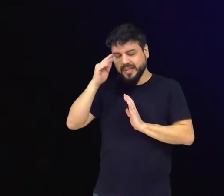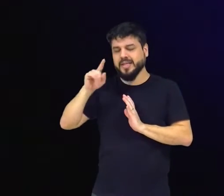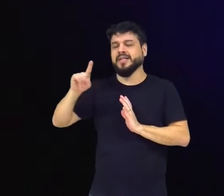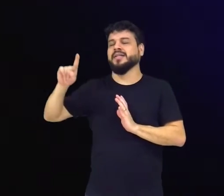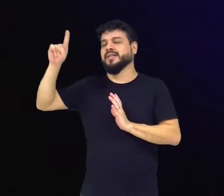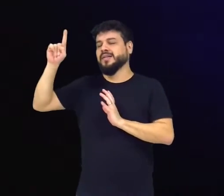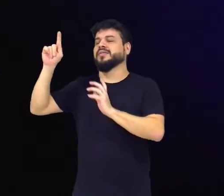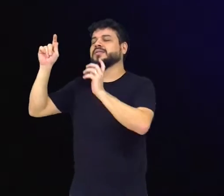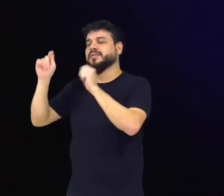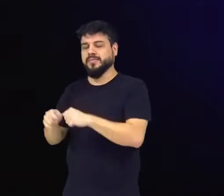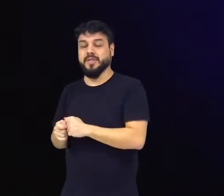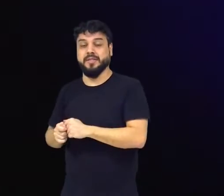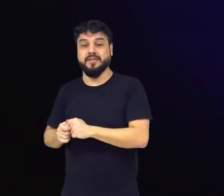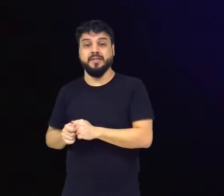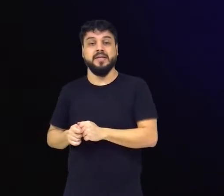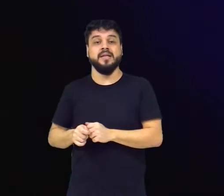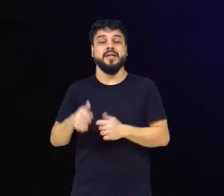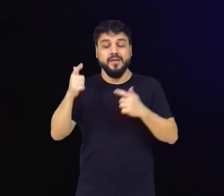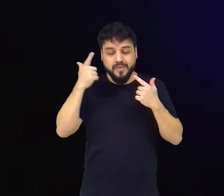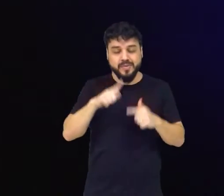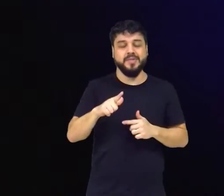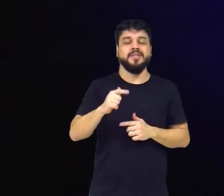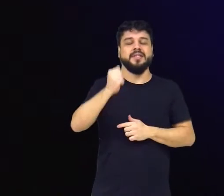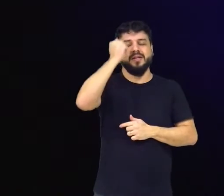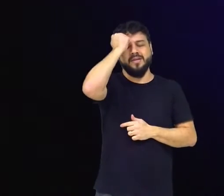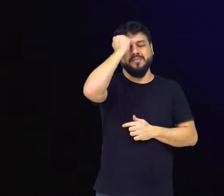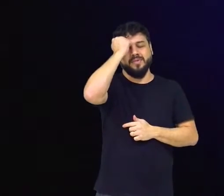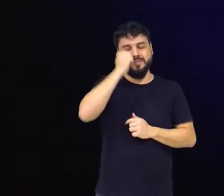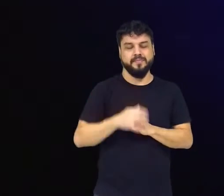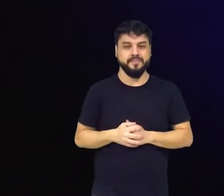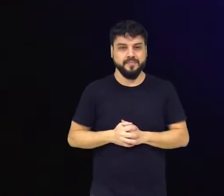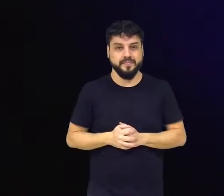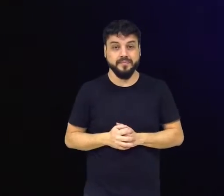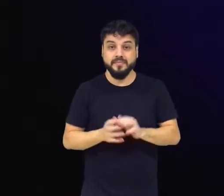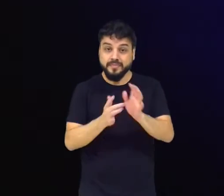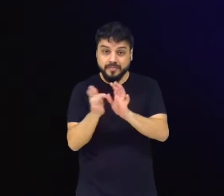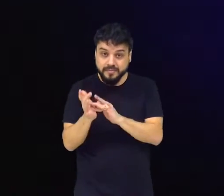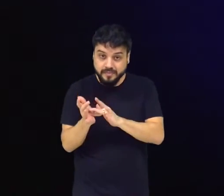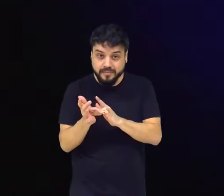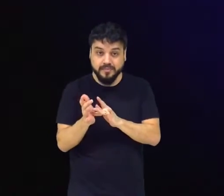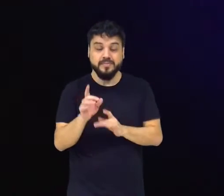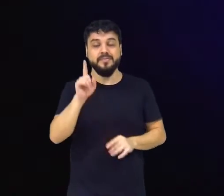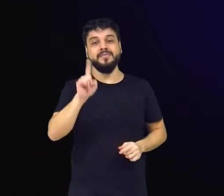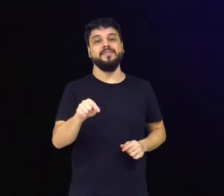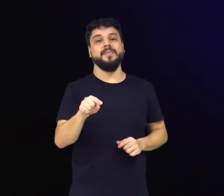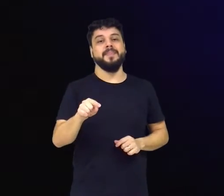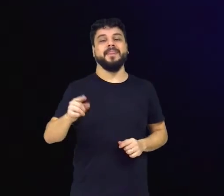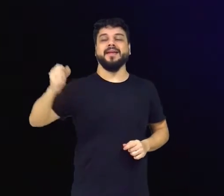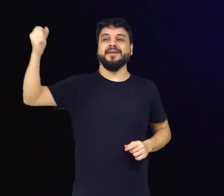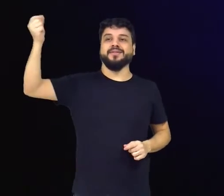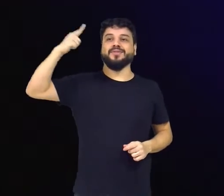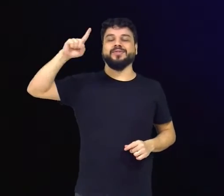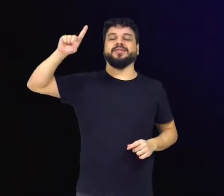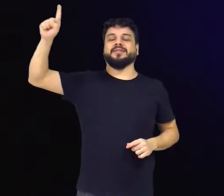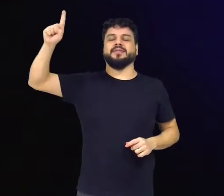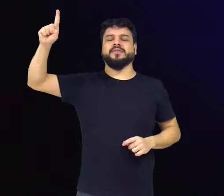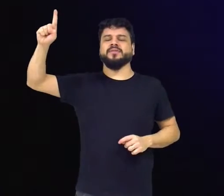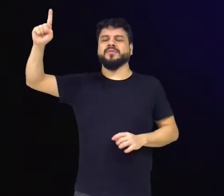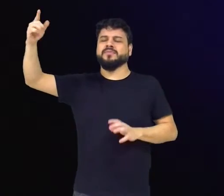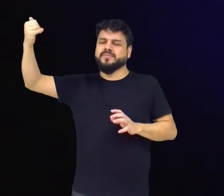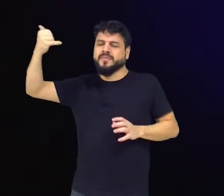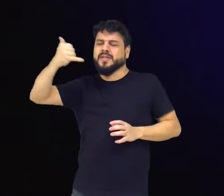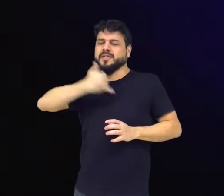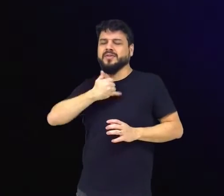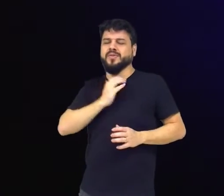para ter poder de se arrepender de seus próprios pecados. Jesus é a luz de Deus iluminando o coração do homem para que ele possa ver em